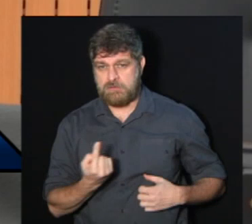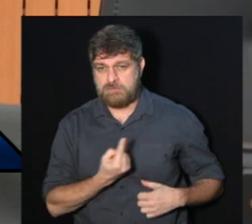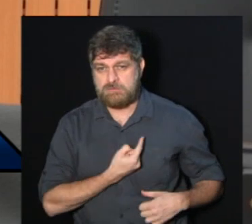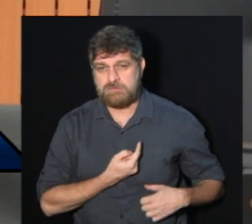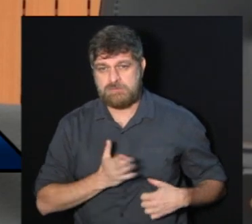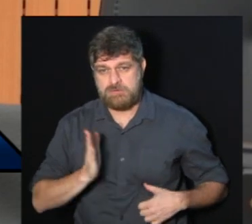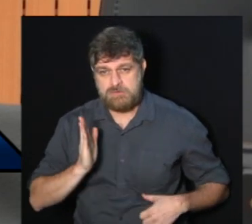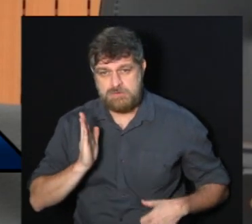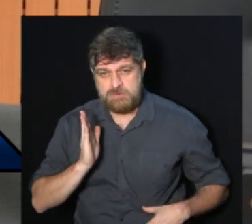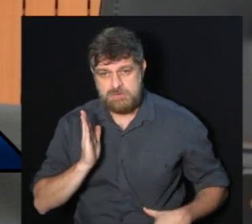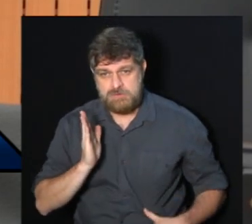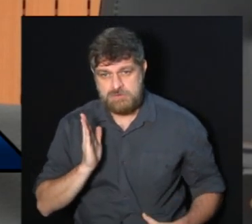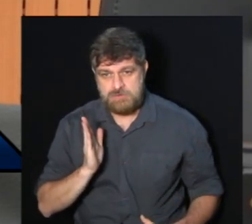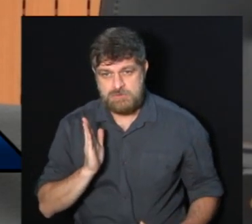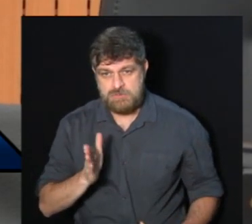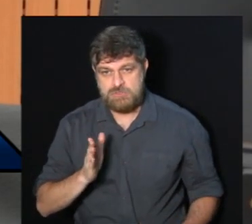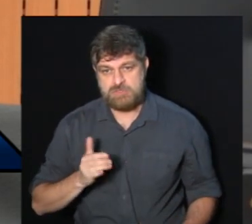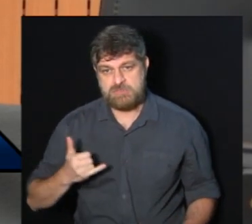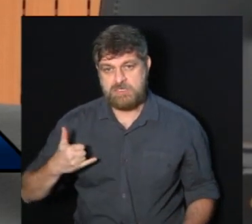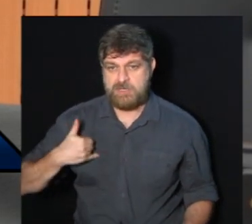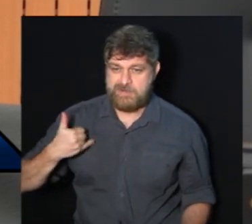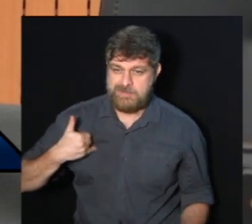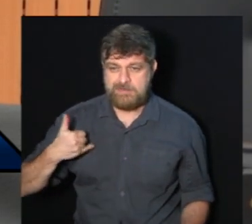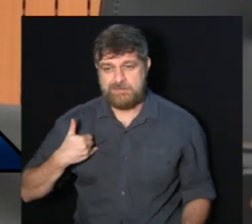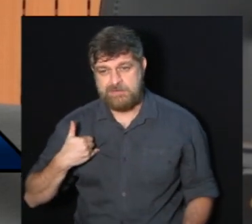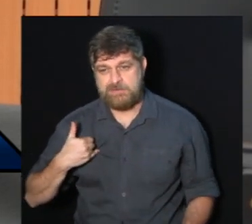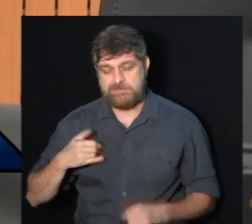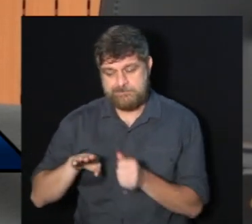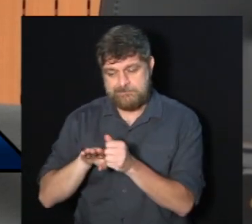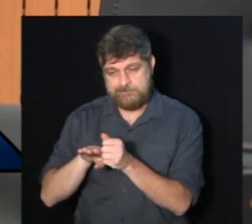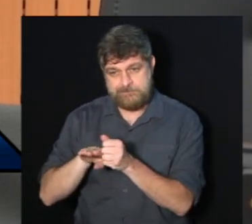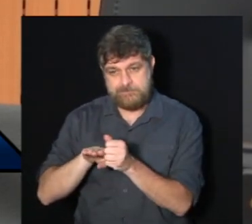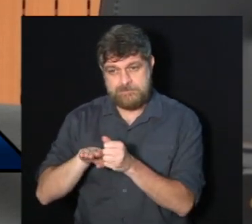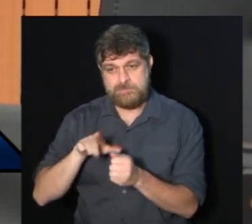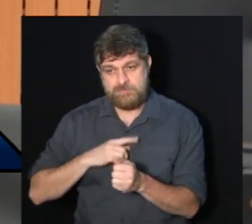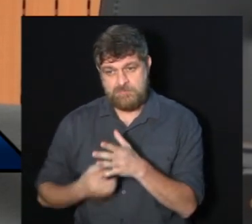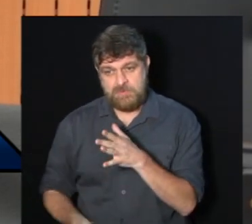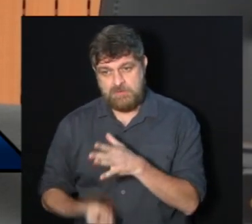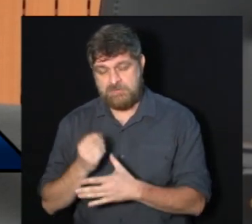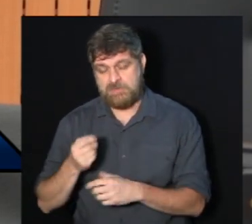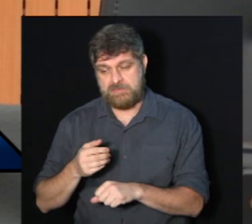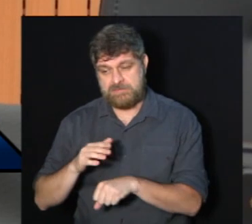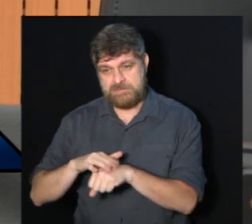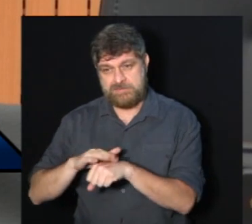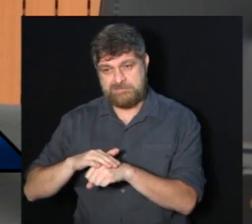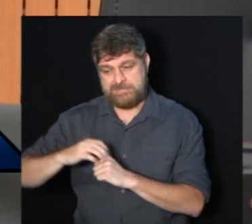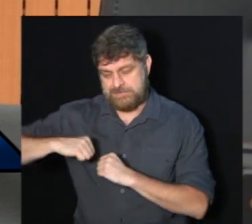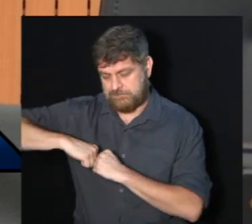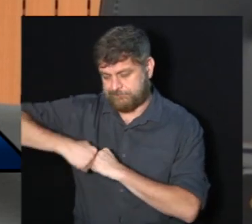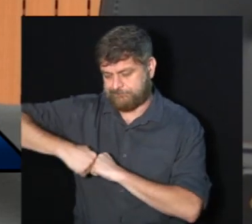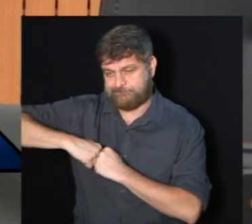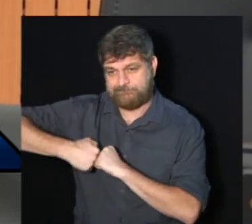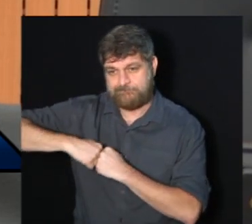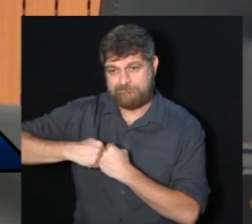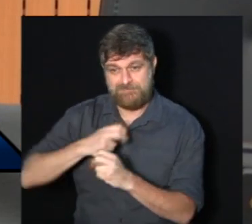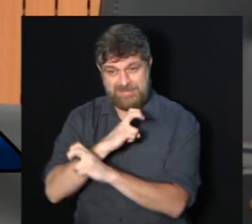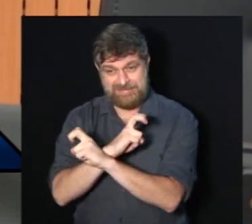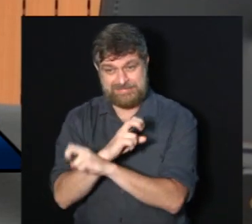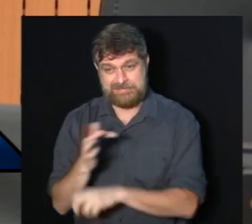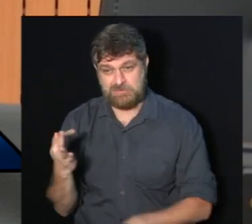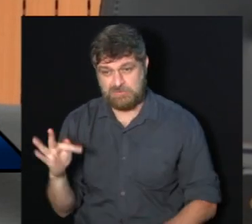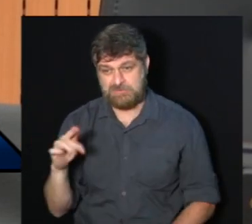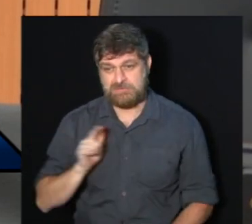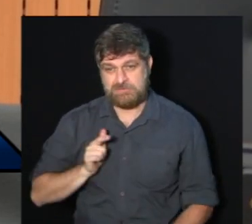chegando na meia-idade, vamos dizer assim, que é justamente a artrose, né? E é onde nós estamos recebendo hoje